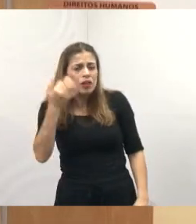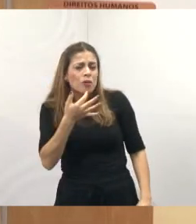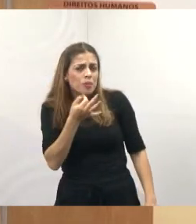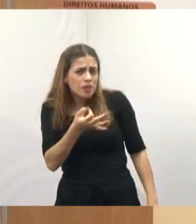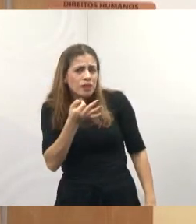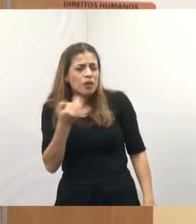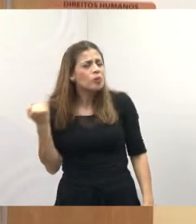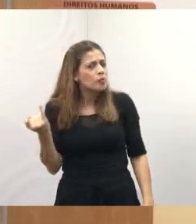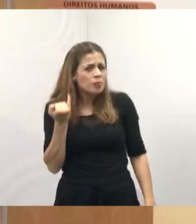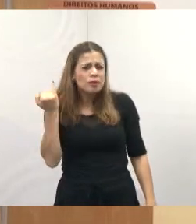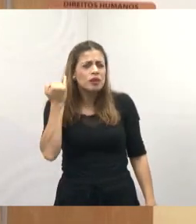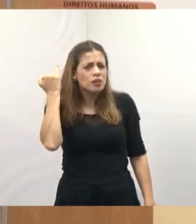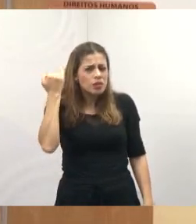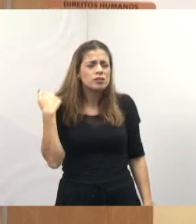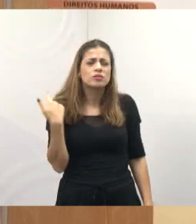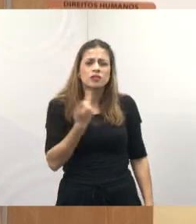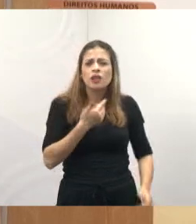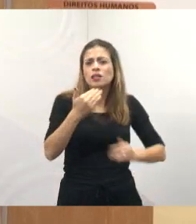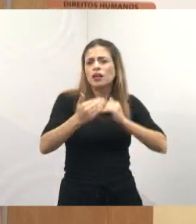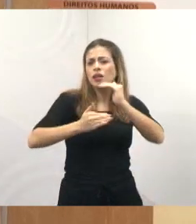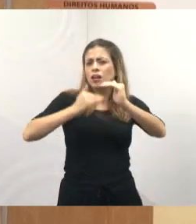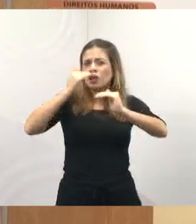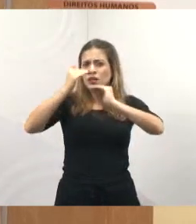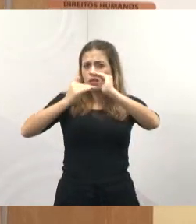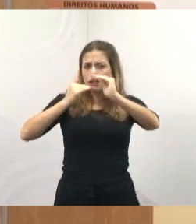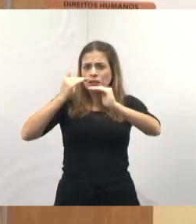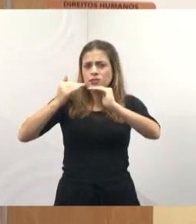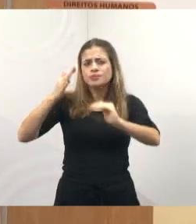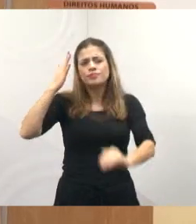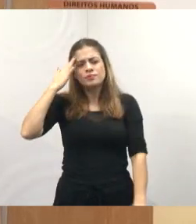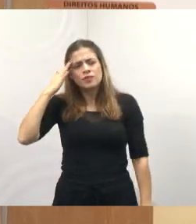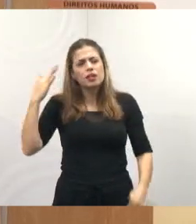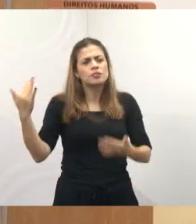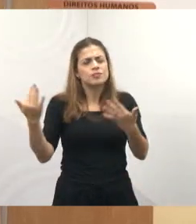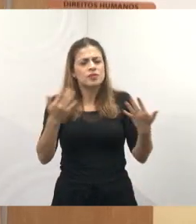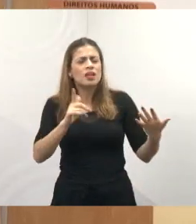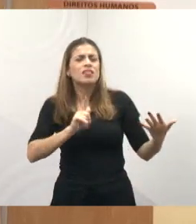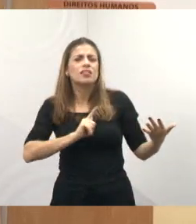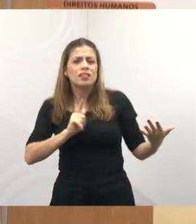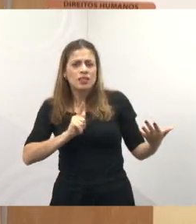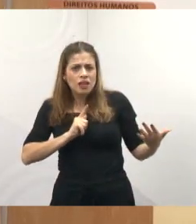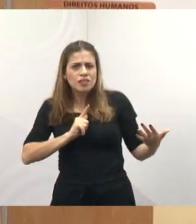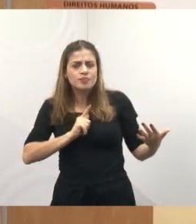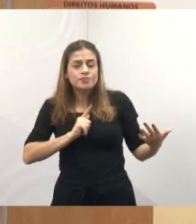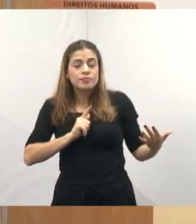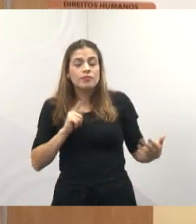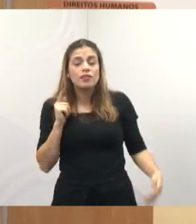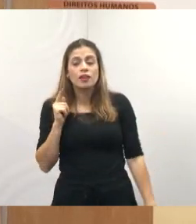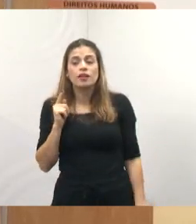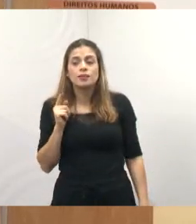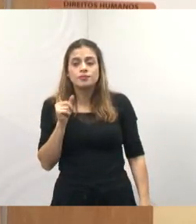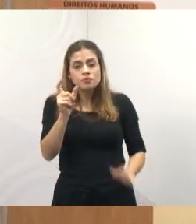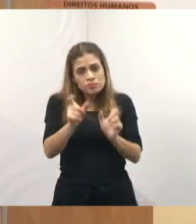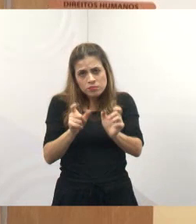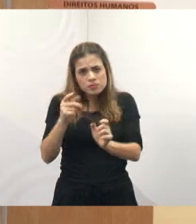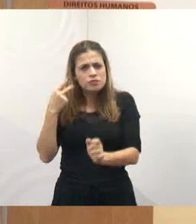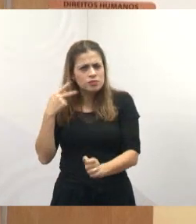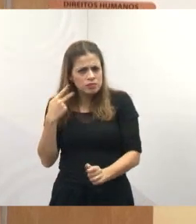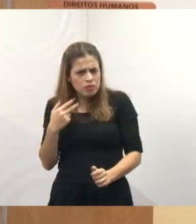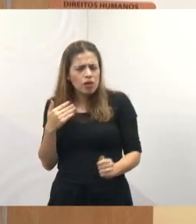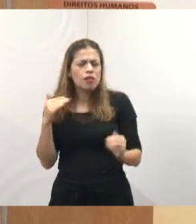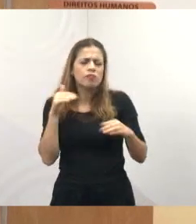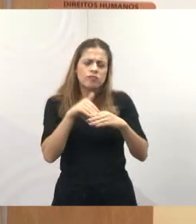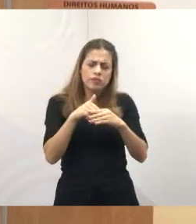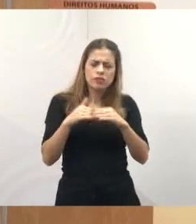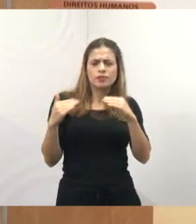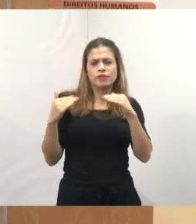crescer mais com as críticas, né, que existe, e eu tenho certeza que muitos vereadores, eu acho que vai ser quase unanimidade aqui, vai votar